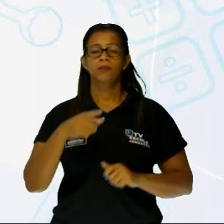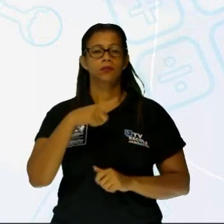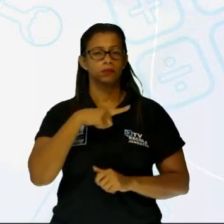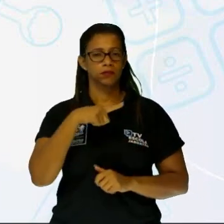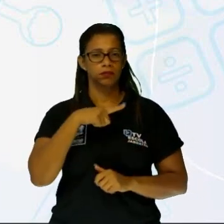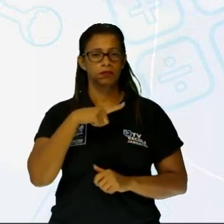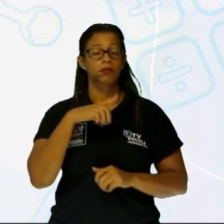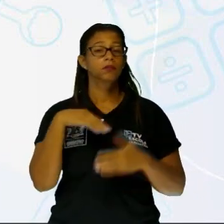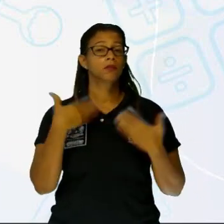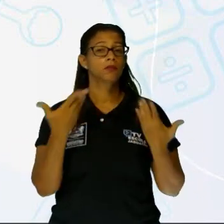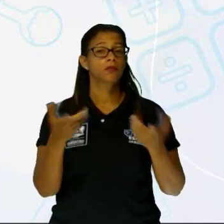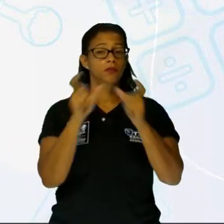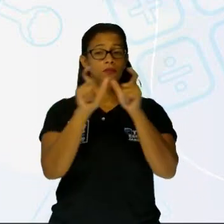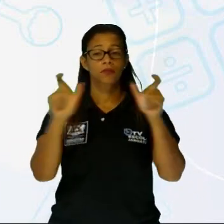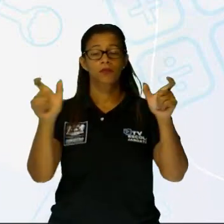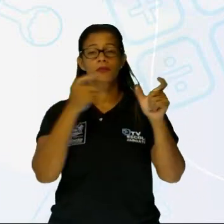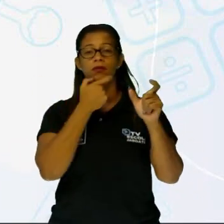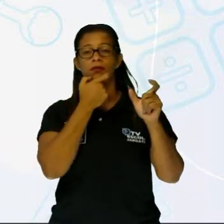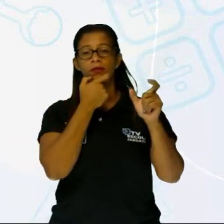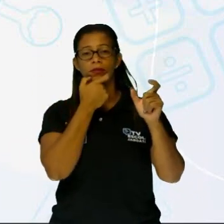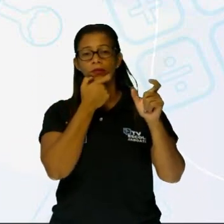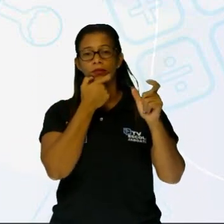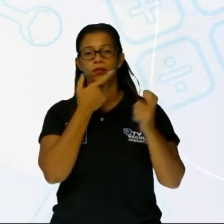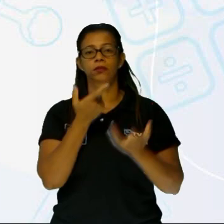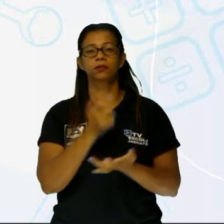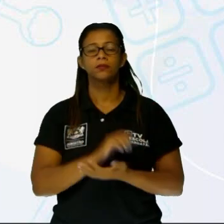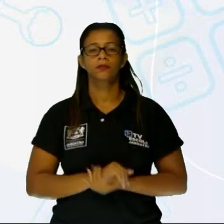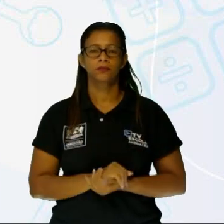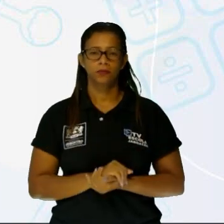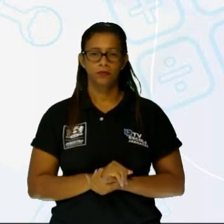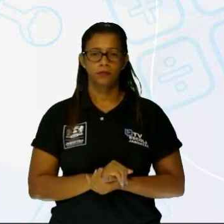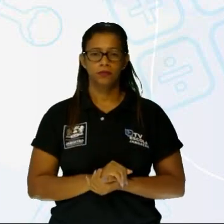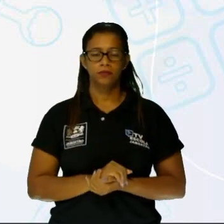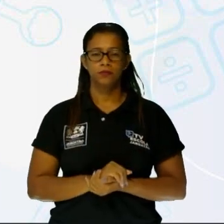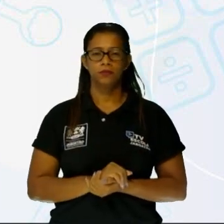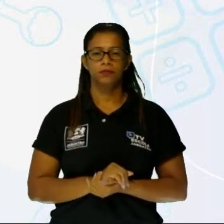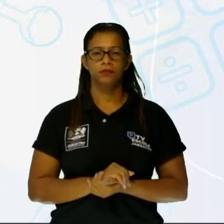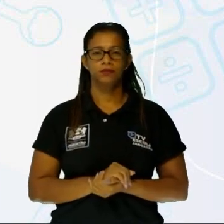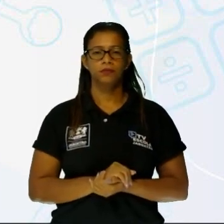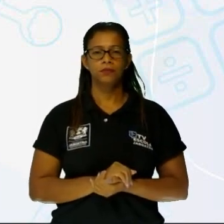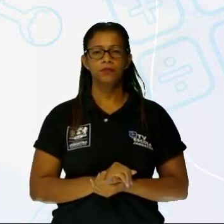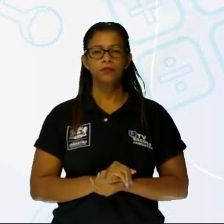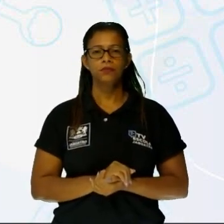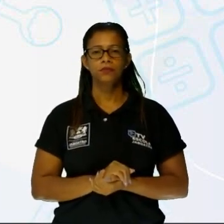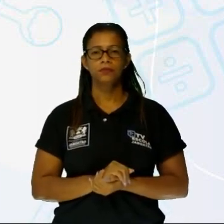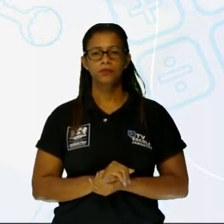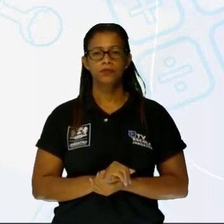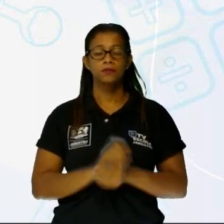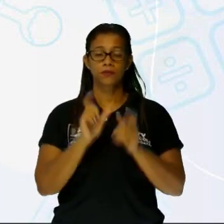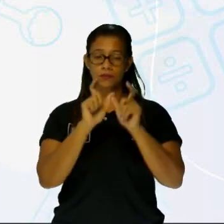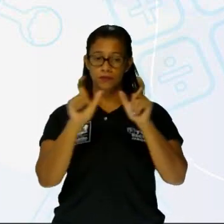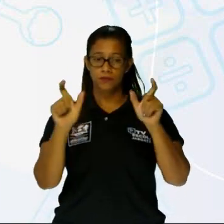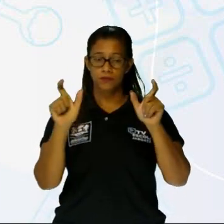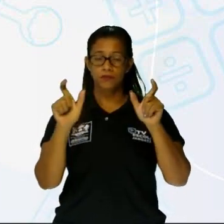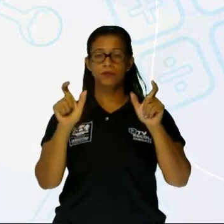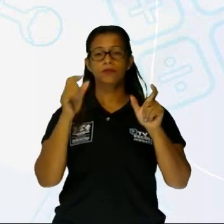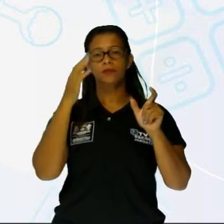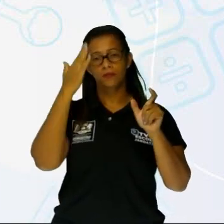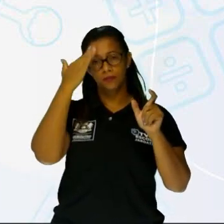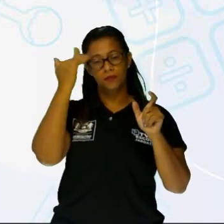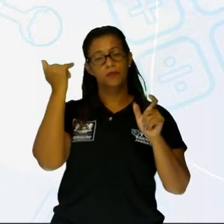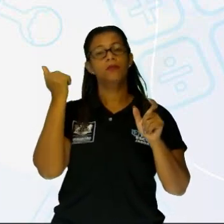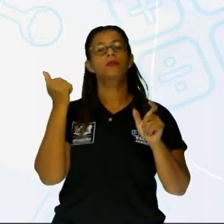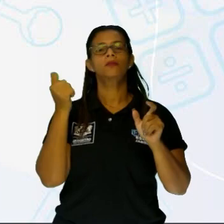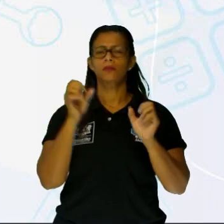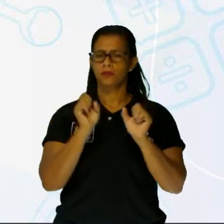ó. She should work as an engineer in 5 years. Que eu sei da capacidade dela. Eu sei muito